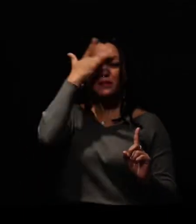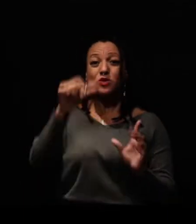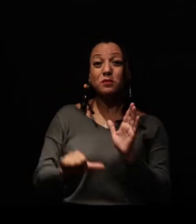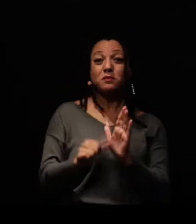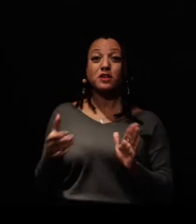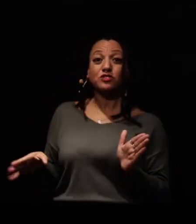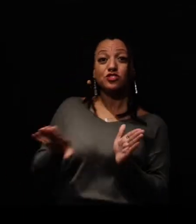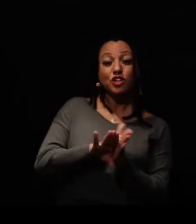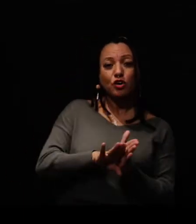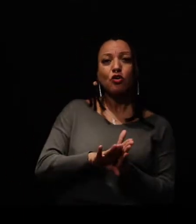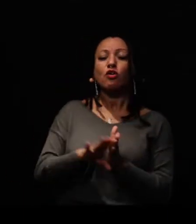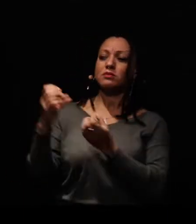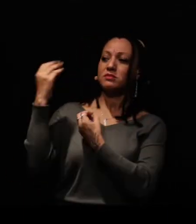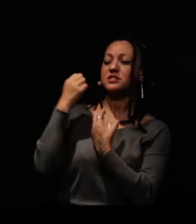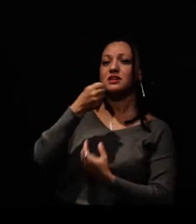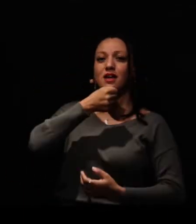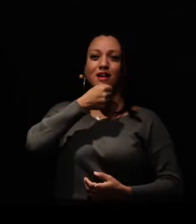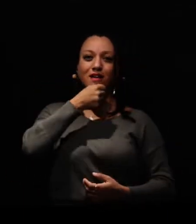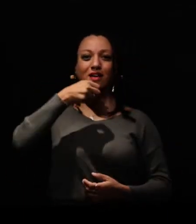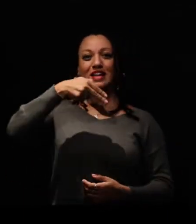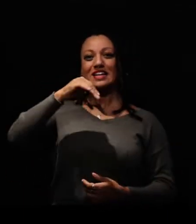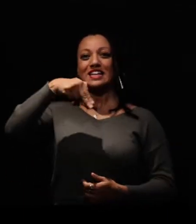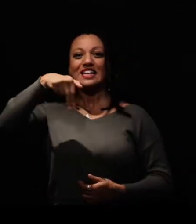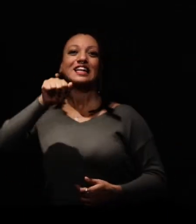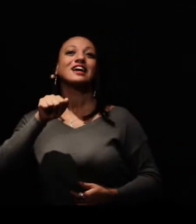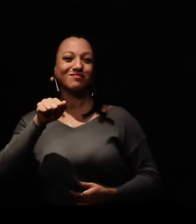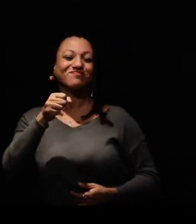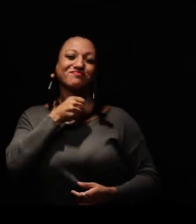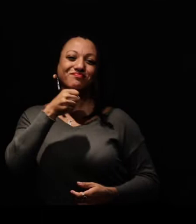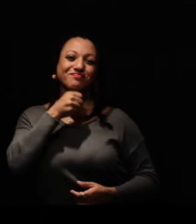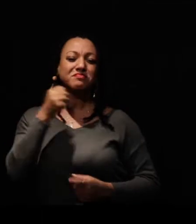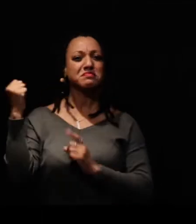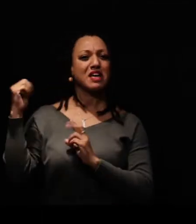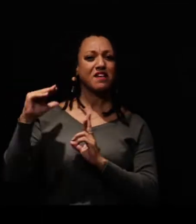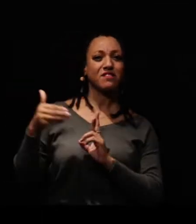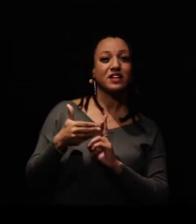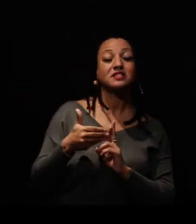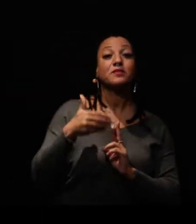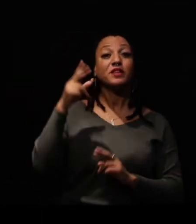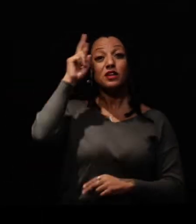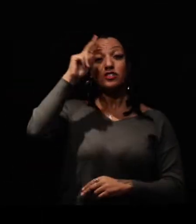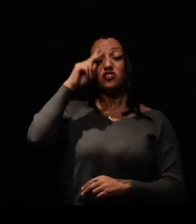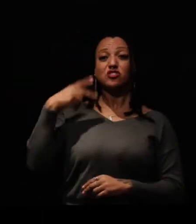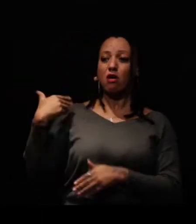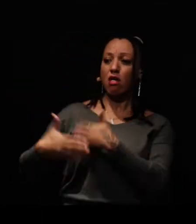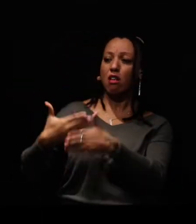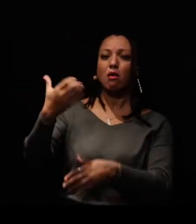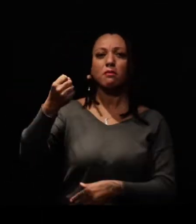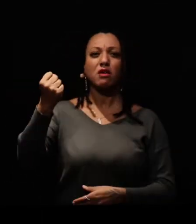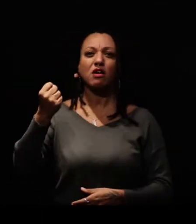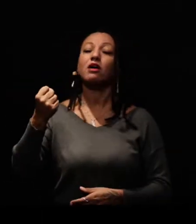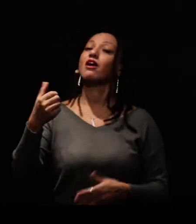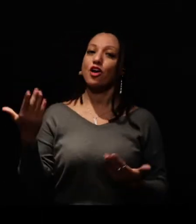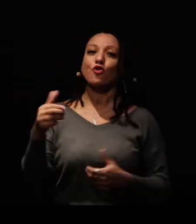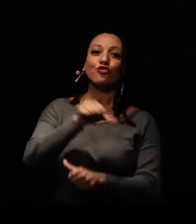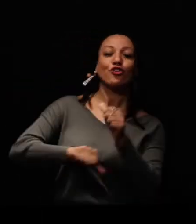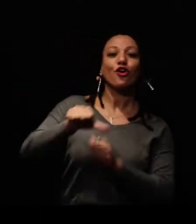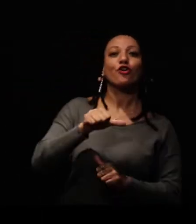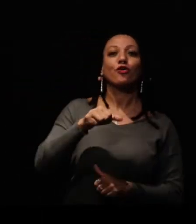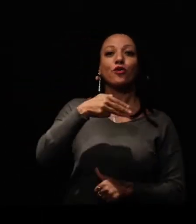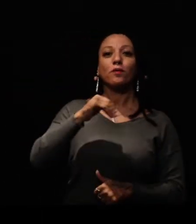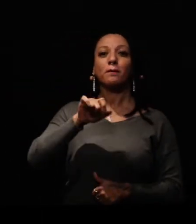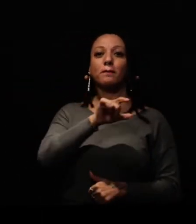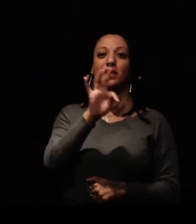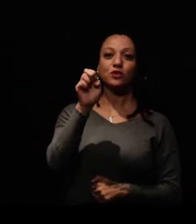chegou primeiro. E me inspira a pegar no microfone, tipo Nina Simone. Pra cada história embranquecida durante a nossa caminhada, de Milton Santos e